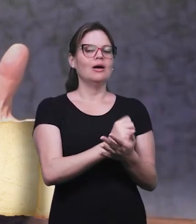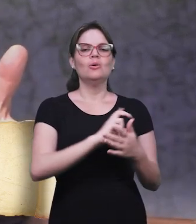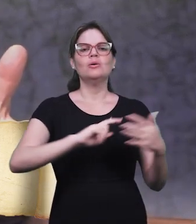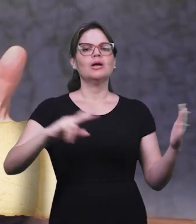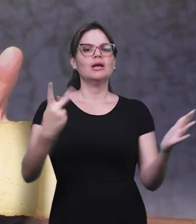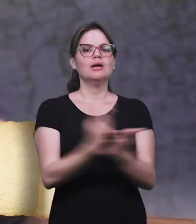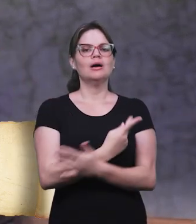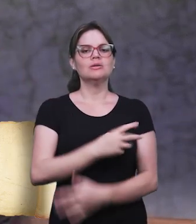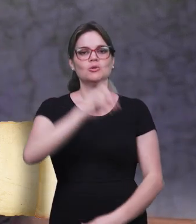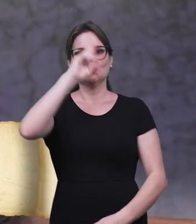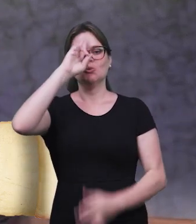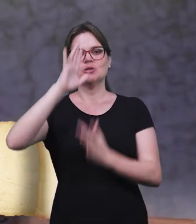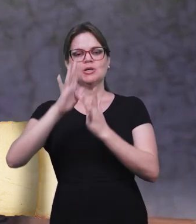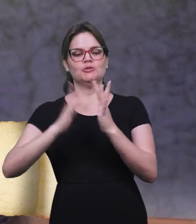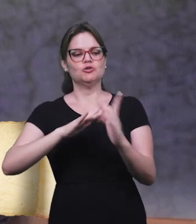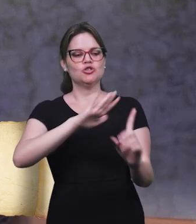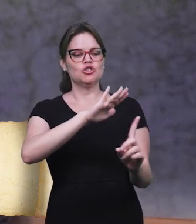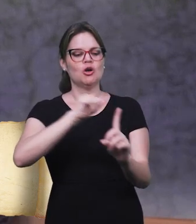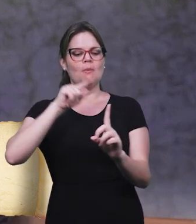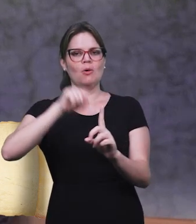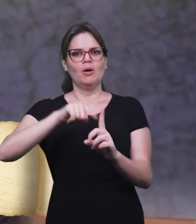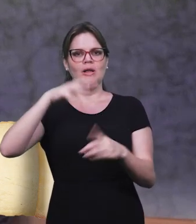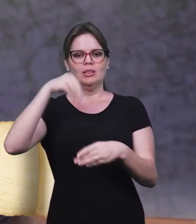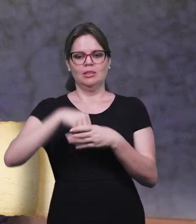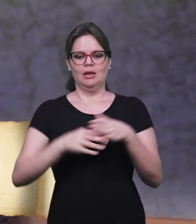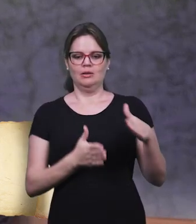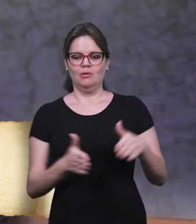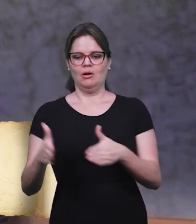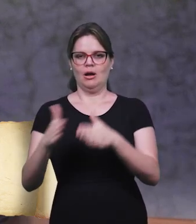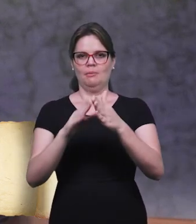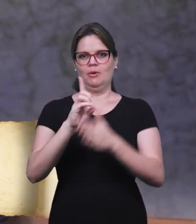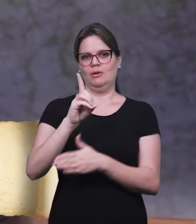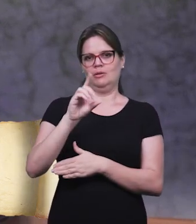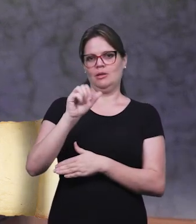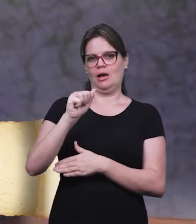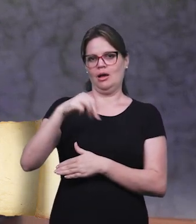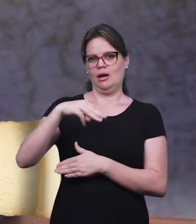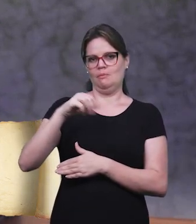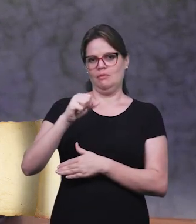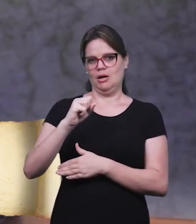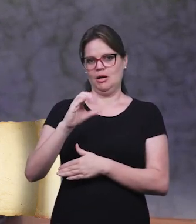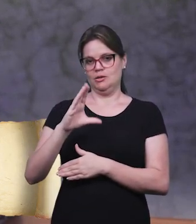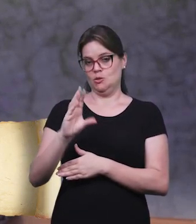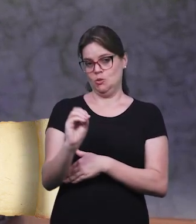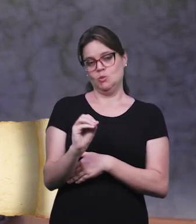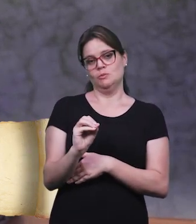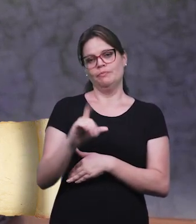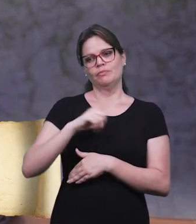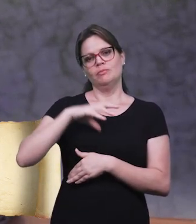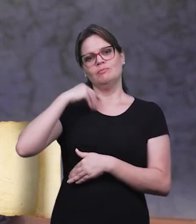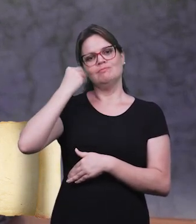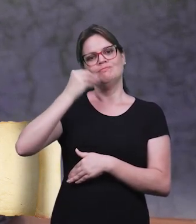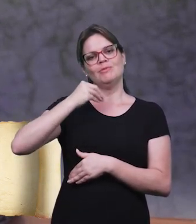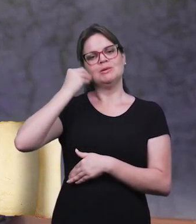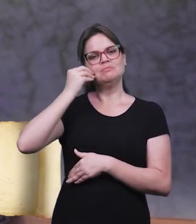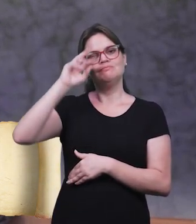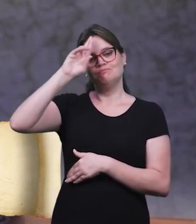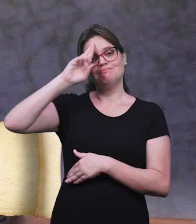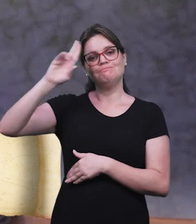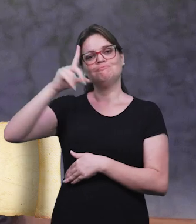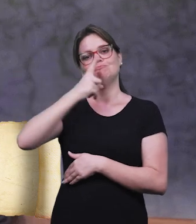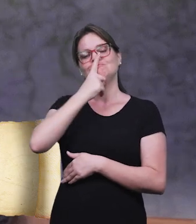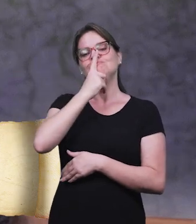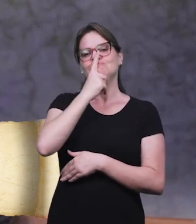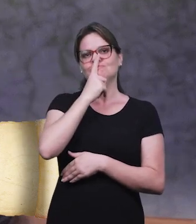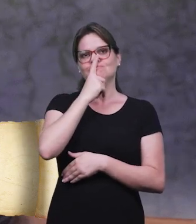com o Senhor. Ele chega aqui o texto citado aqui se situa no Concílio de